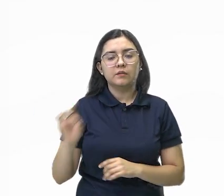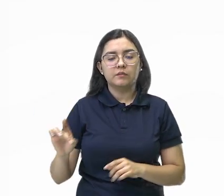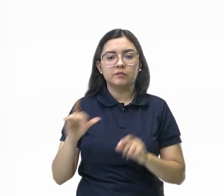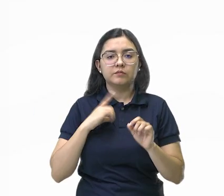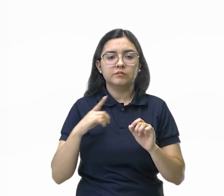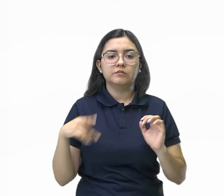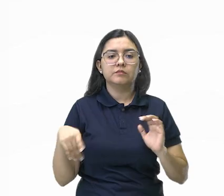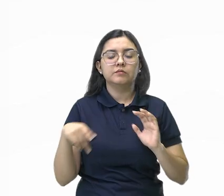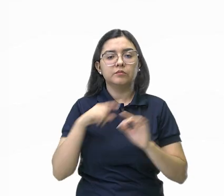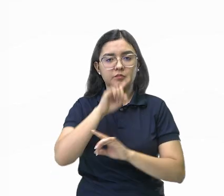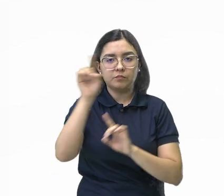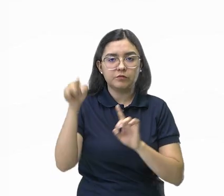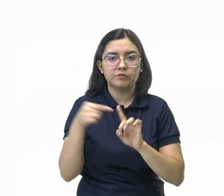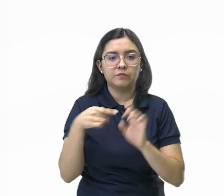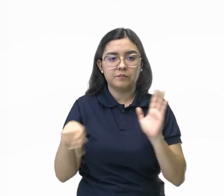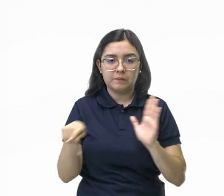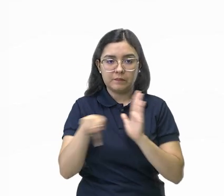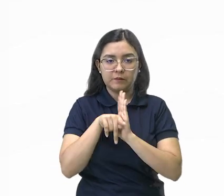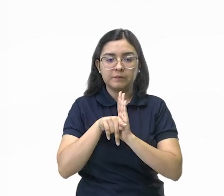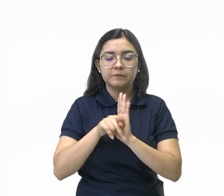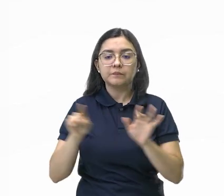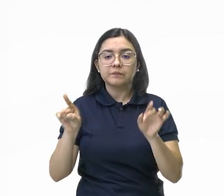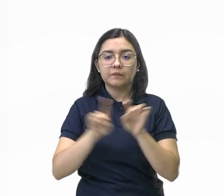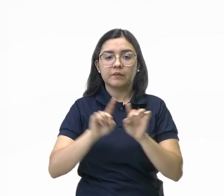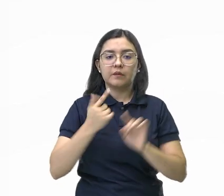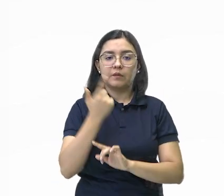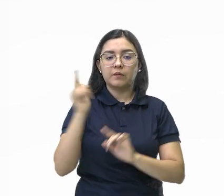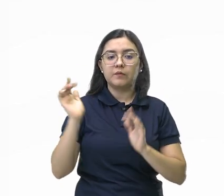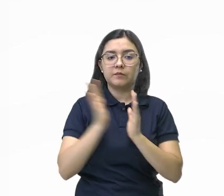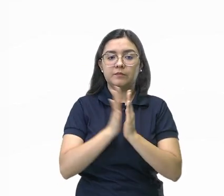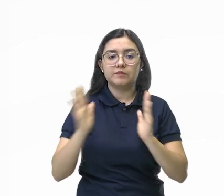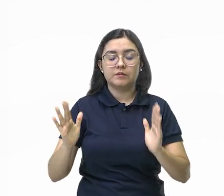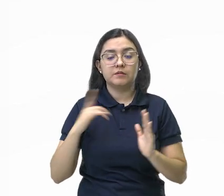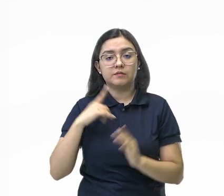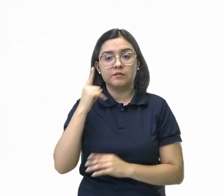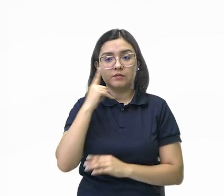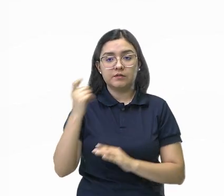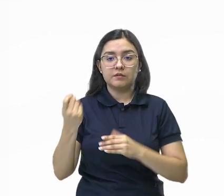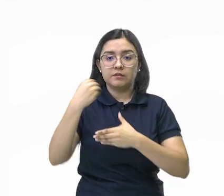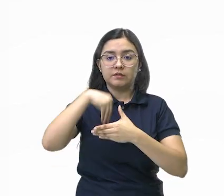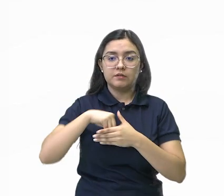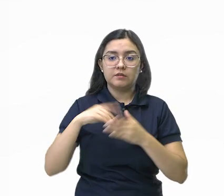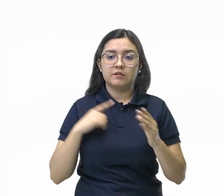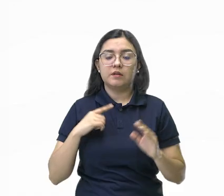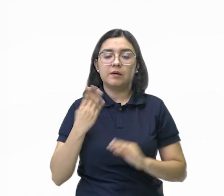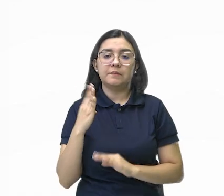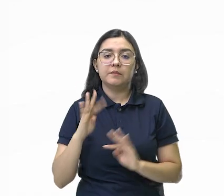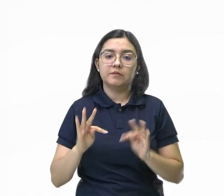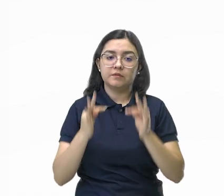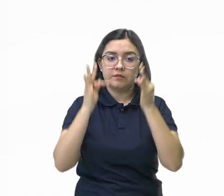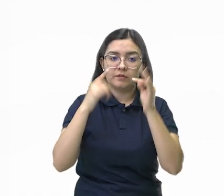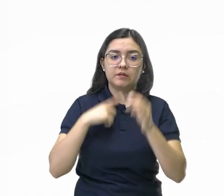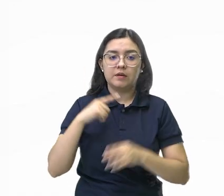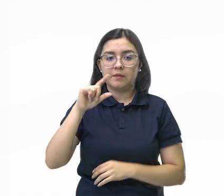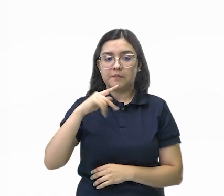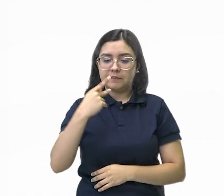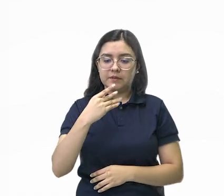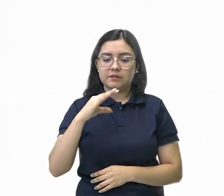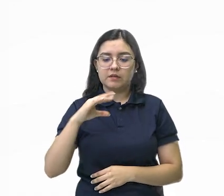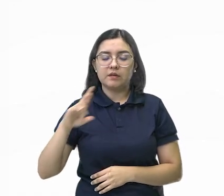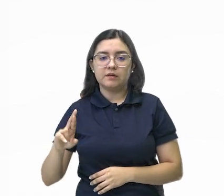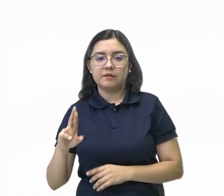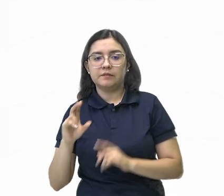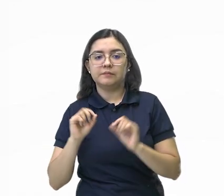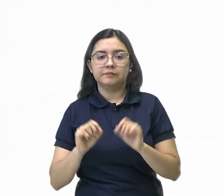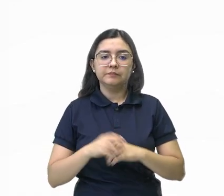seus devidos objetivos. Tem um outro processo muito interessante aí dentro da biotecnologia, que é chamado de PCR, que é a